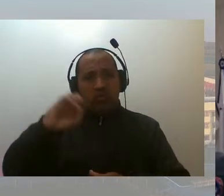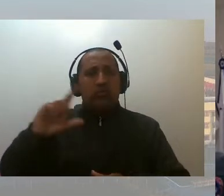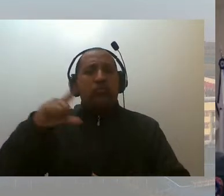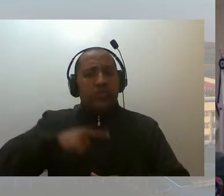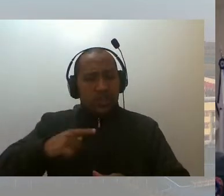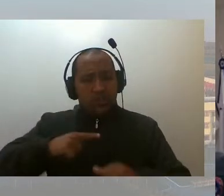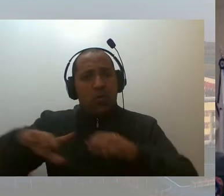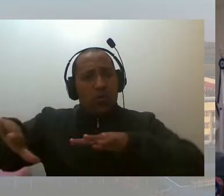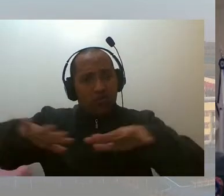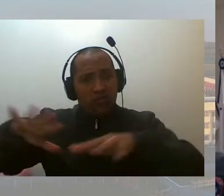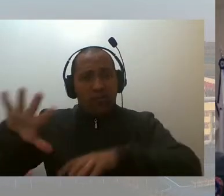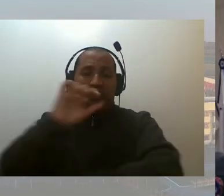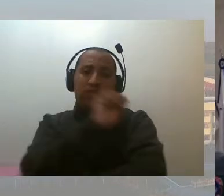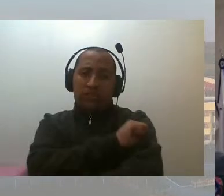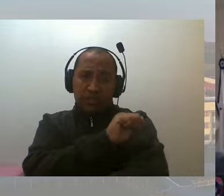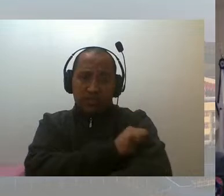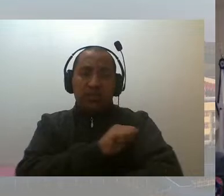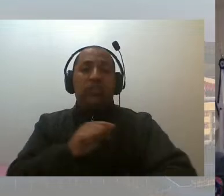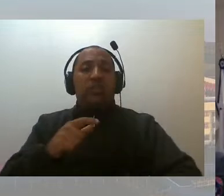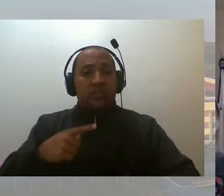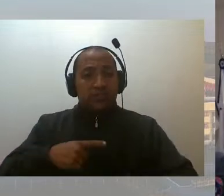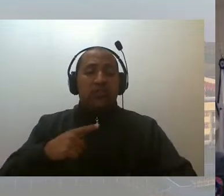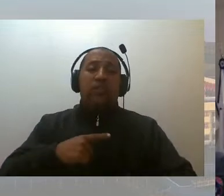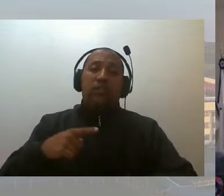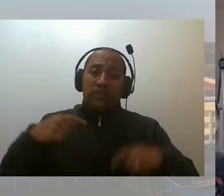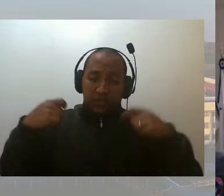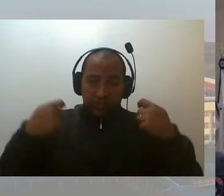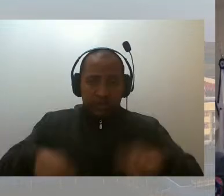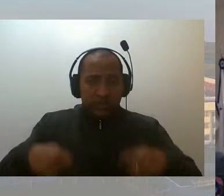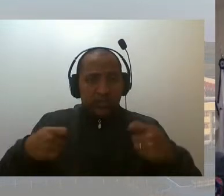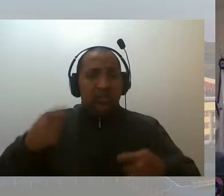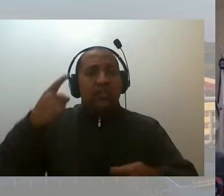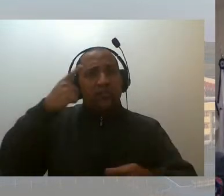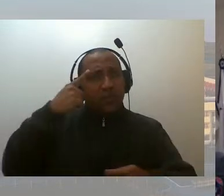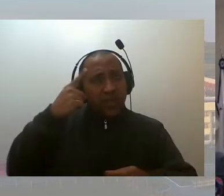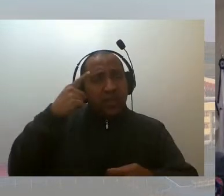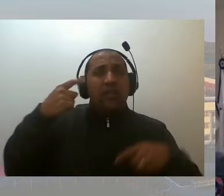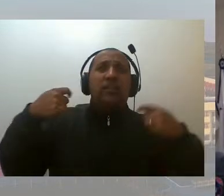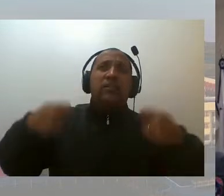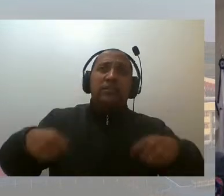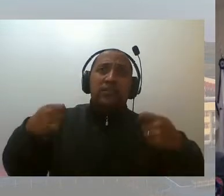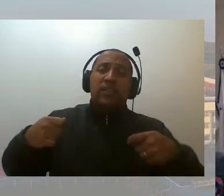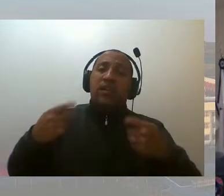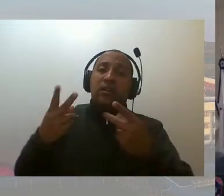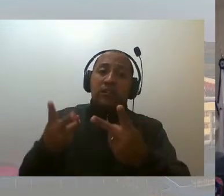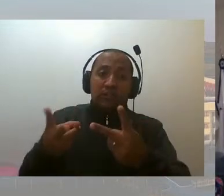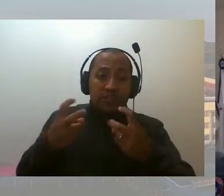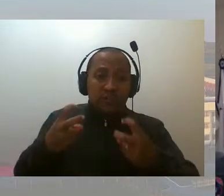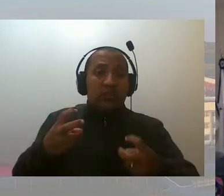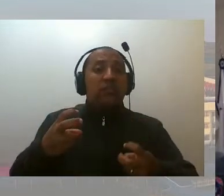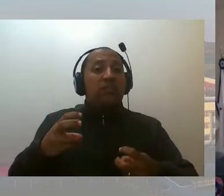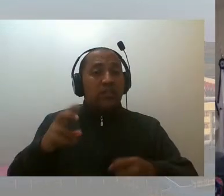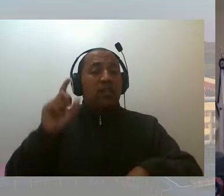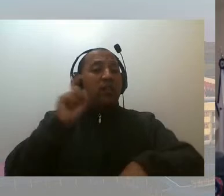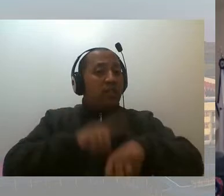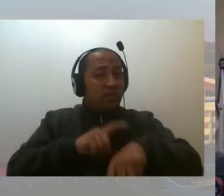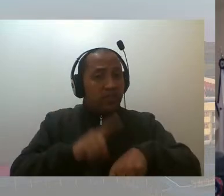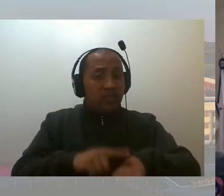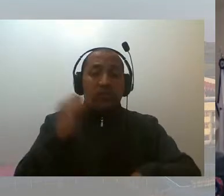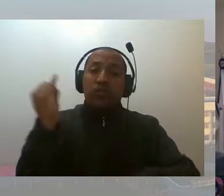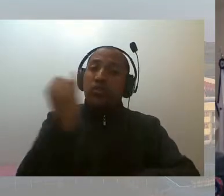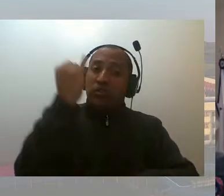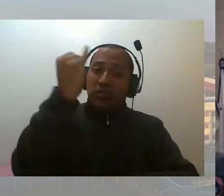alunos, mas os alunos, né, as pessoas têm que perceber que aquilo ali era o momento delas, elas se